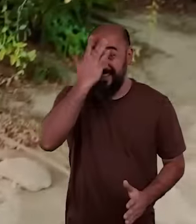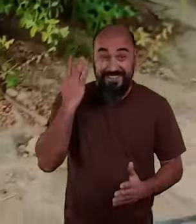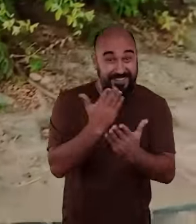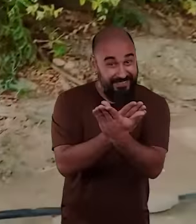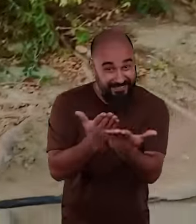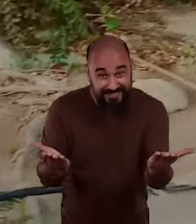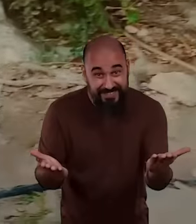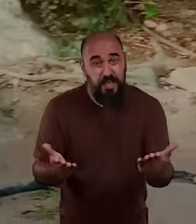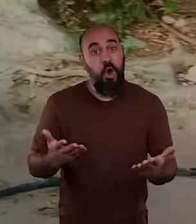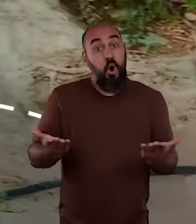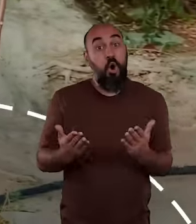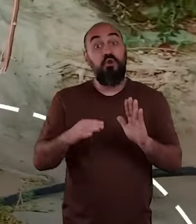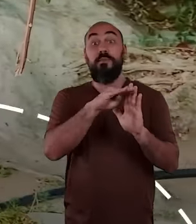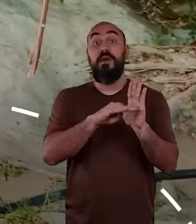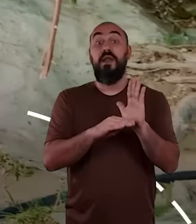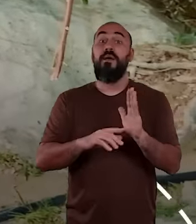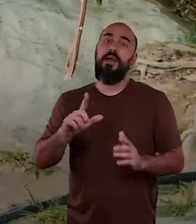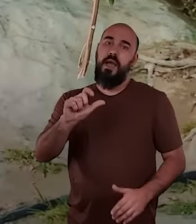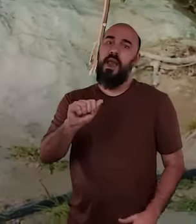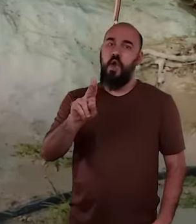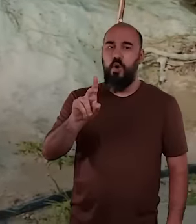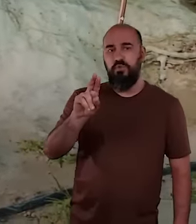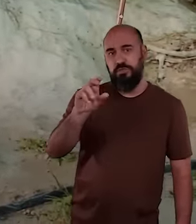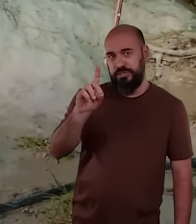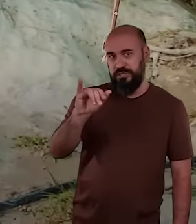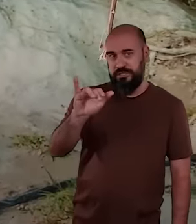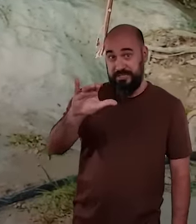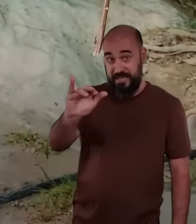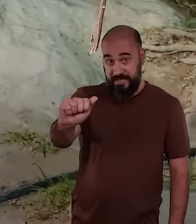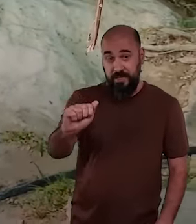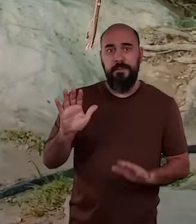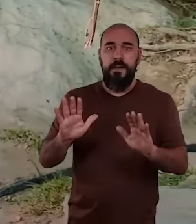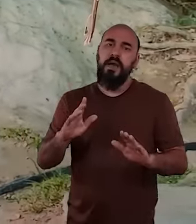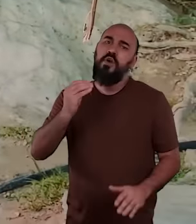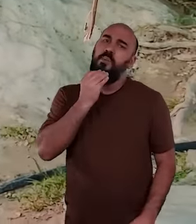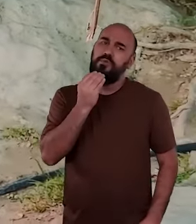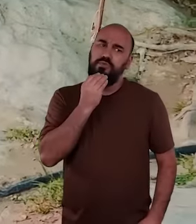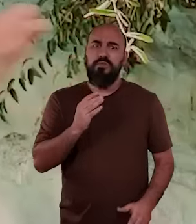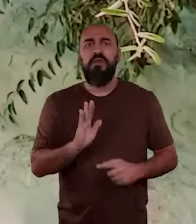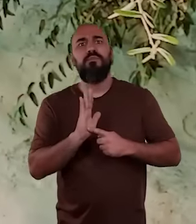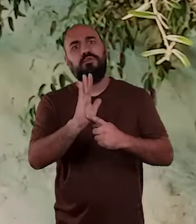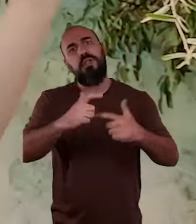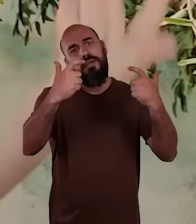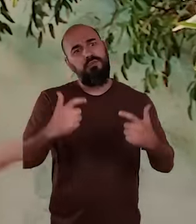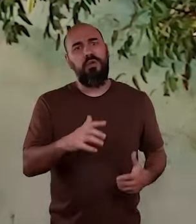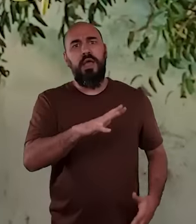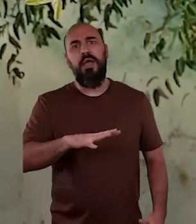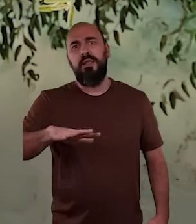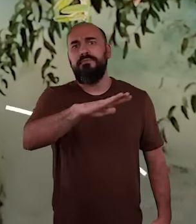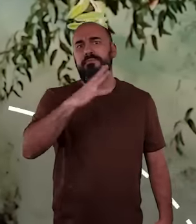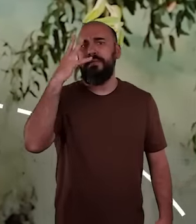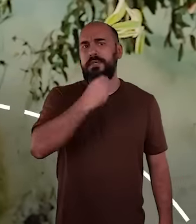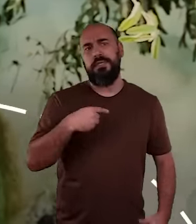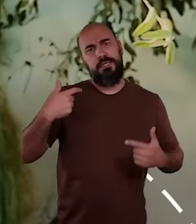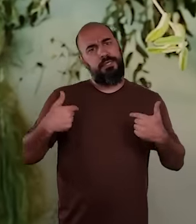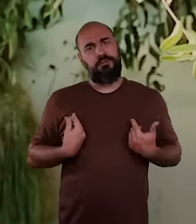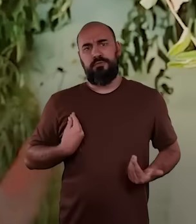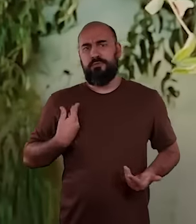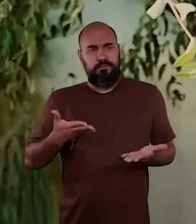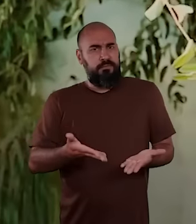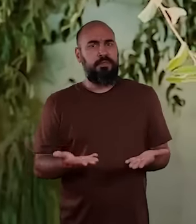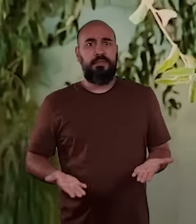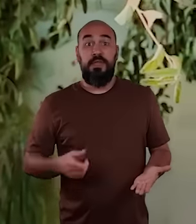Pessoal, hoje o nosso programa é em Laodiceia, mas eu não podia perder a oportunidade de visitar Pamukkale, que é esse lugar lindíssimo que eu estou.